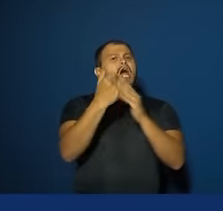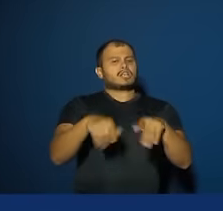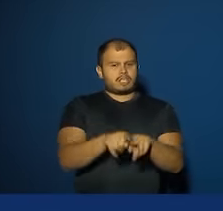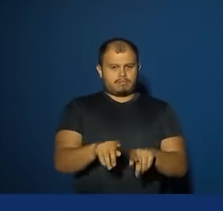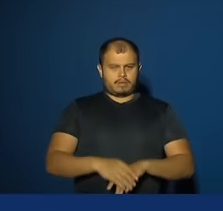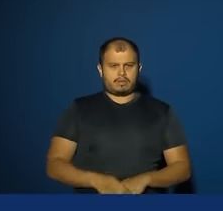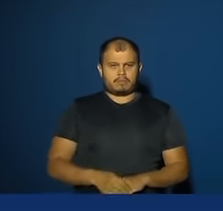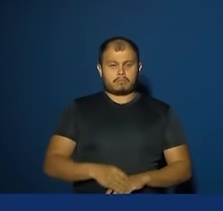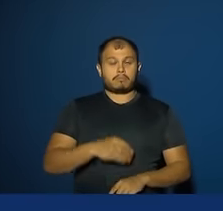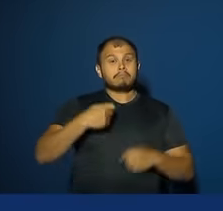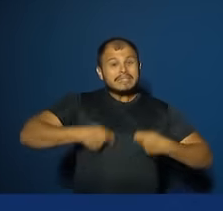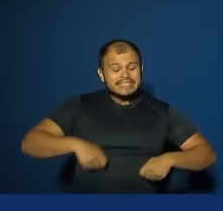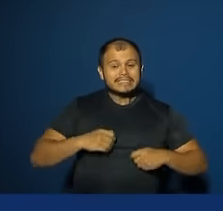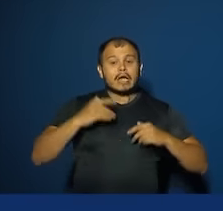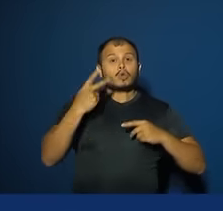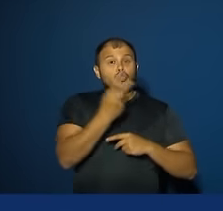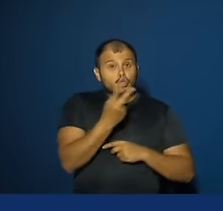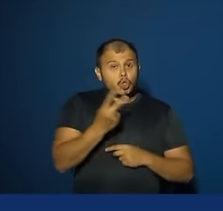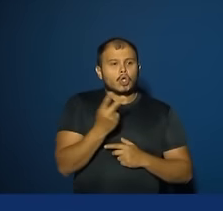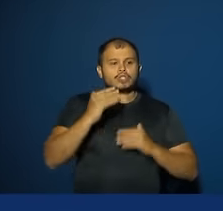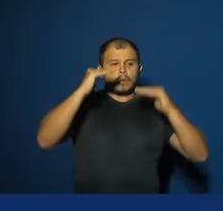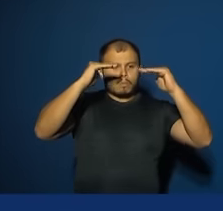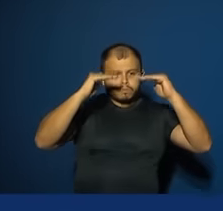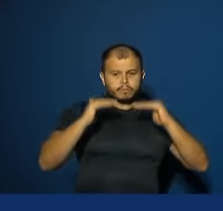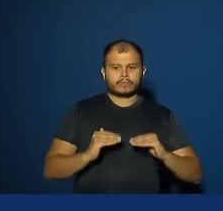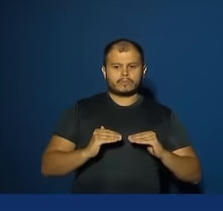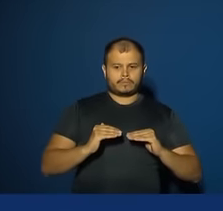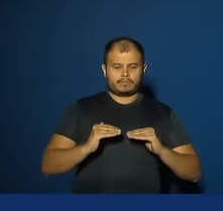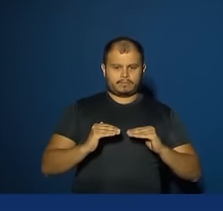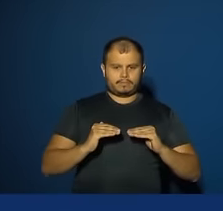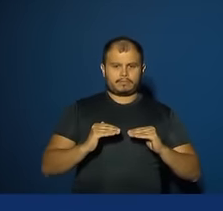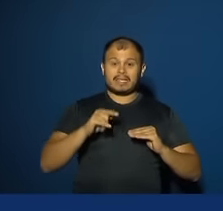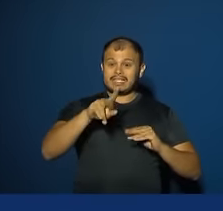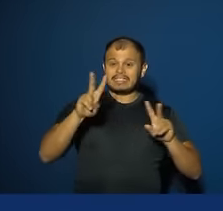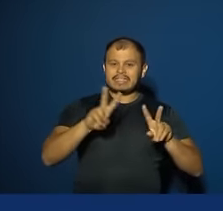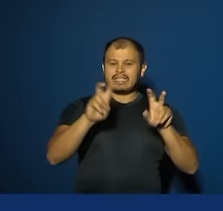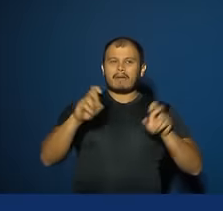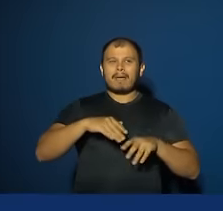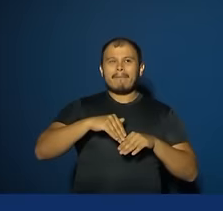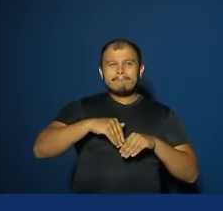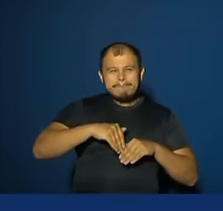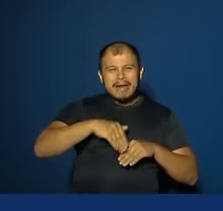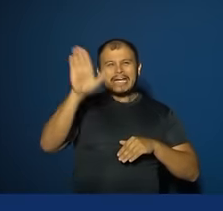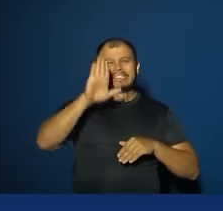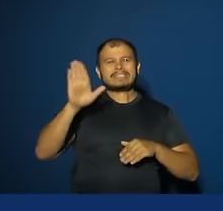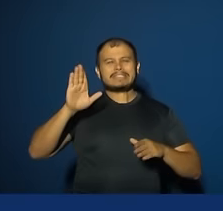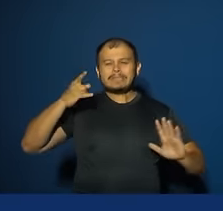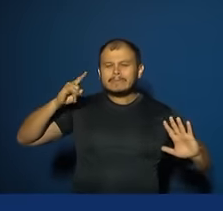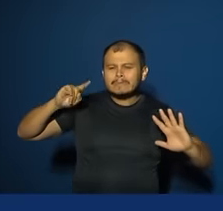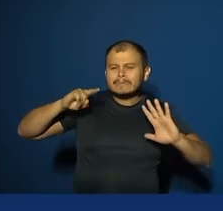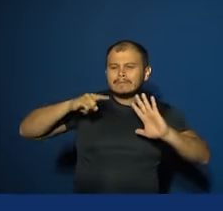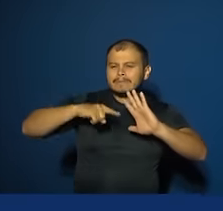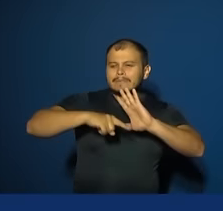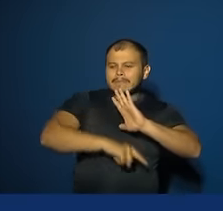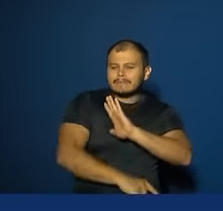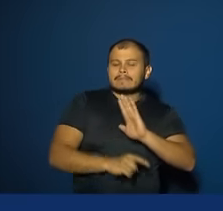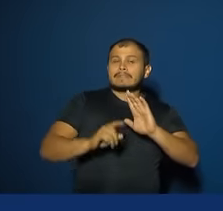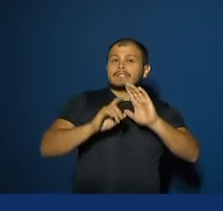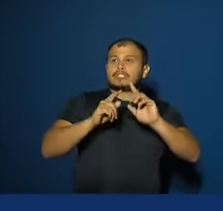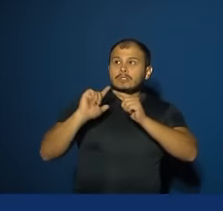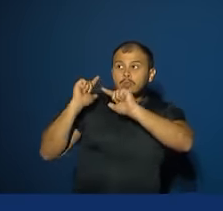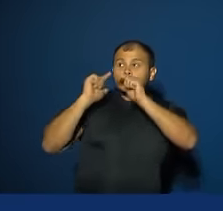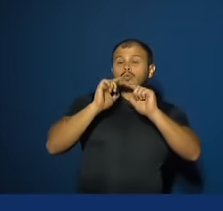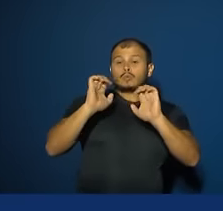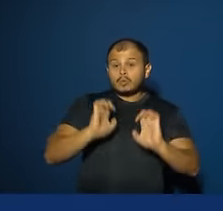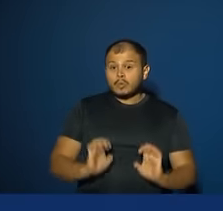gente baixar os dois esse esse tema é um tema vamos dizer mais ambicioso mais estrutural e o